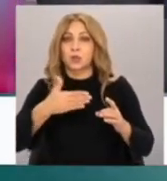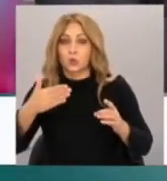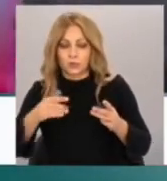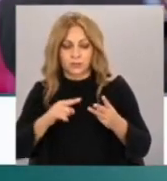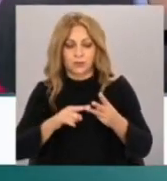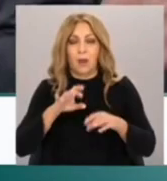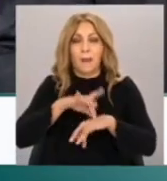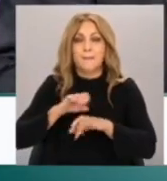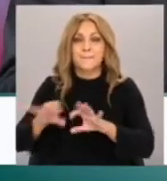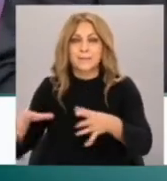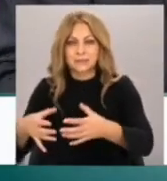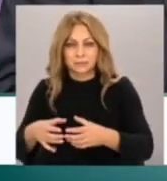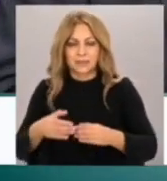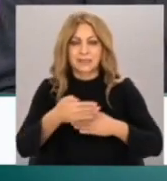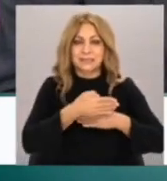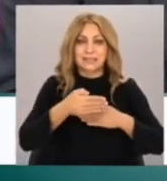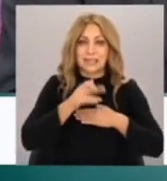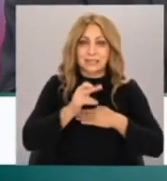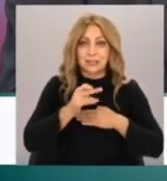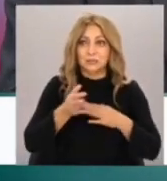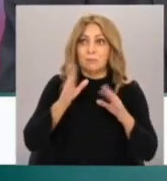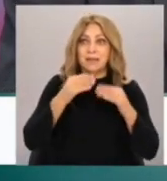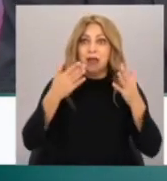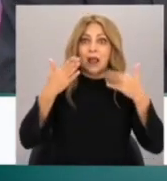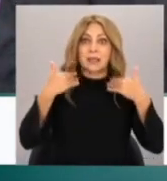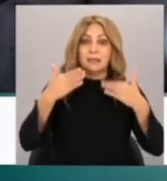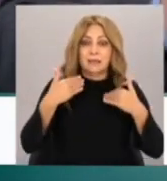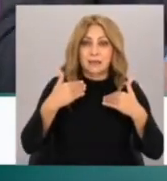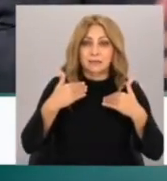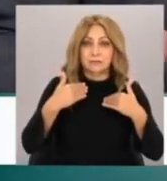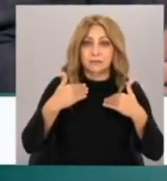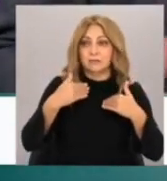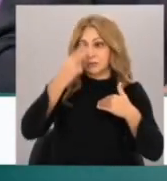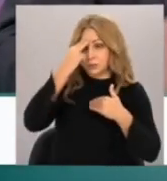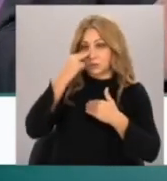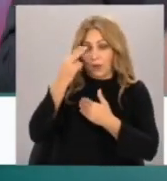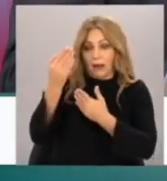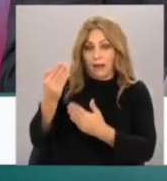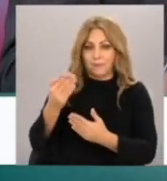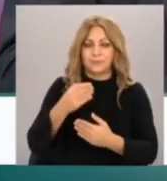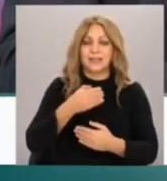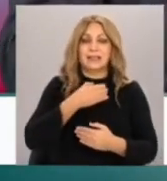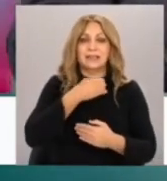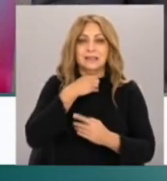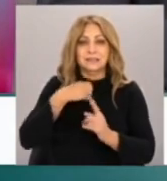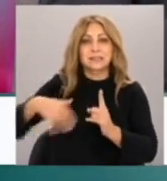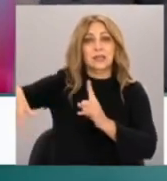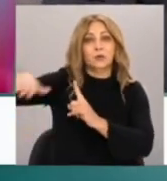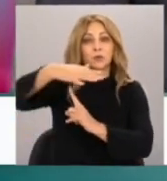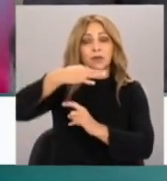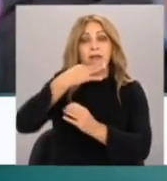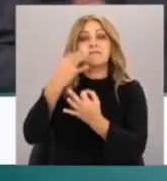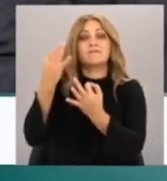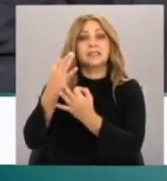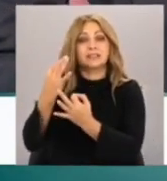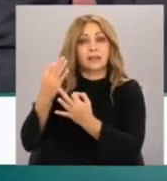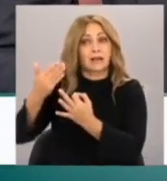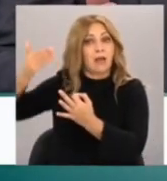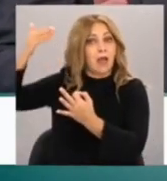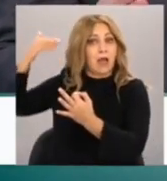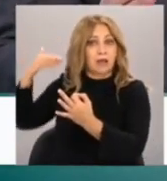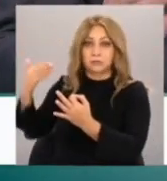os sete anos mais quentes da história registrada uma crise ecológica que é real e que se